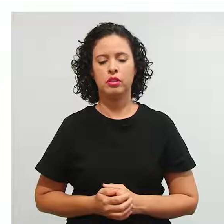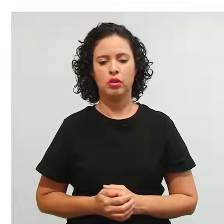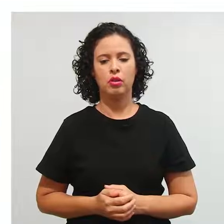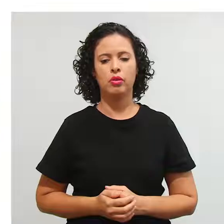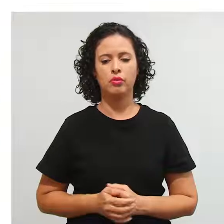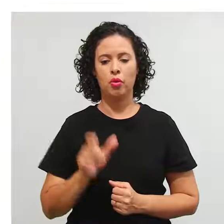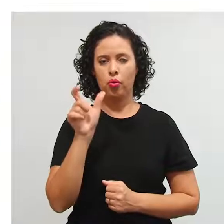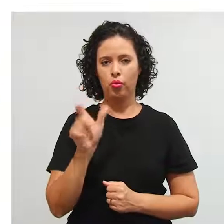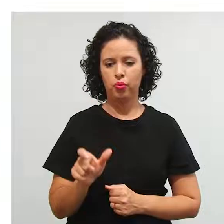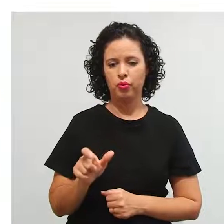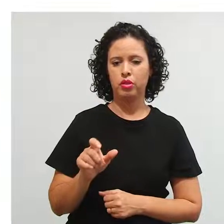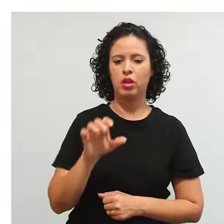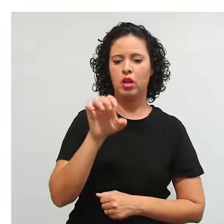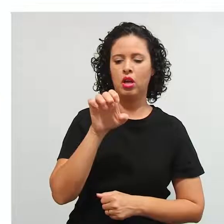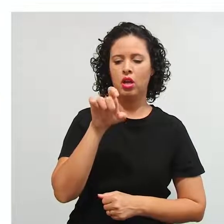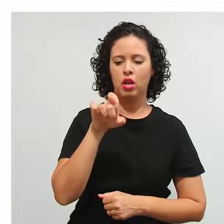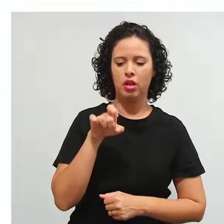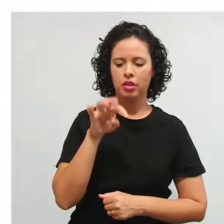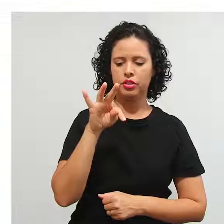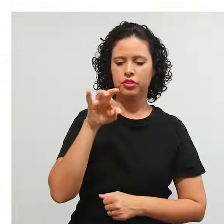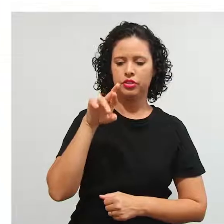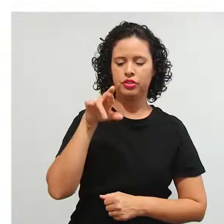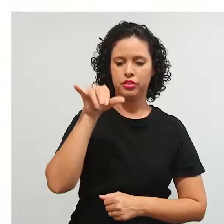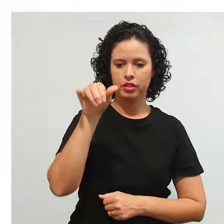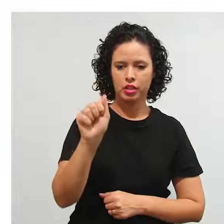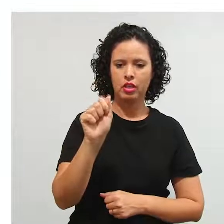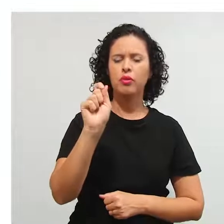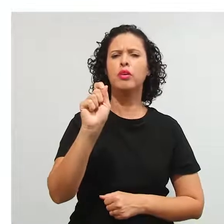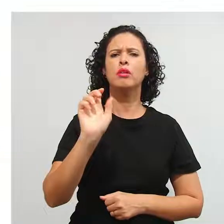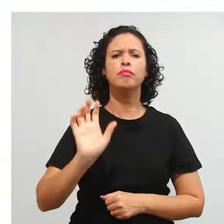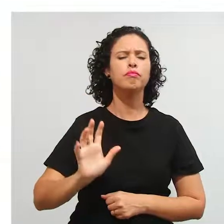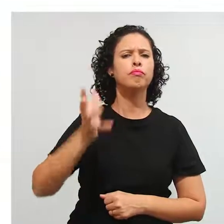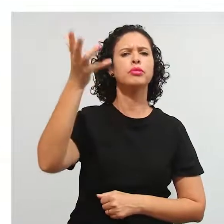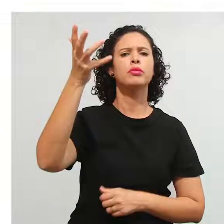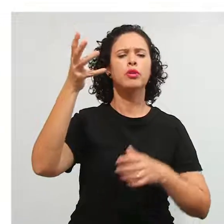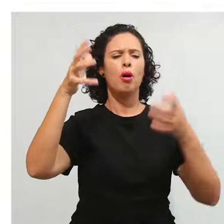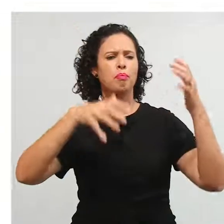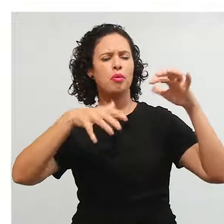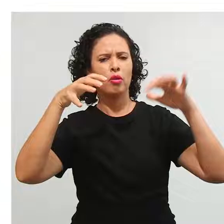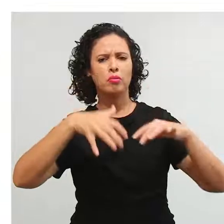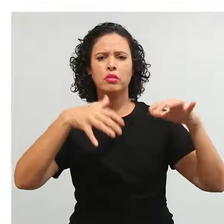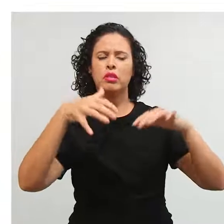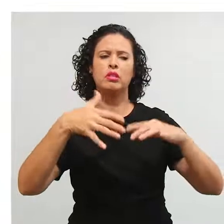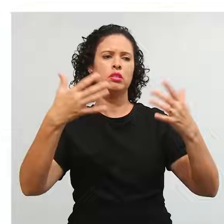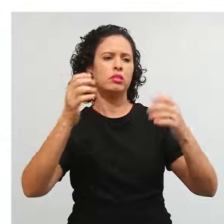Extraordinários. Então, são situações emergenciais, no caso das chuvas,